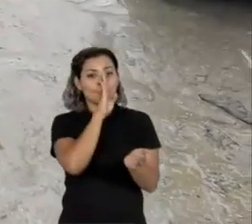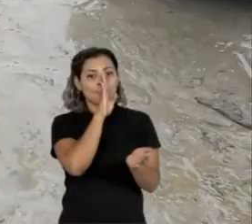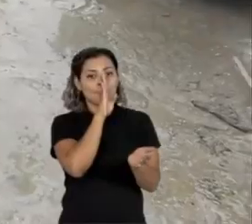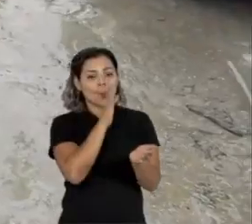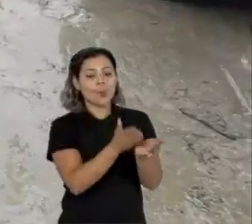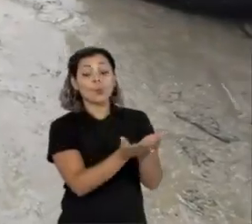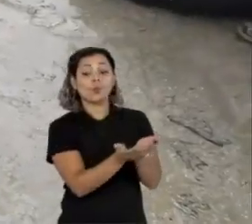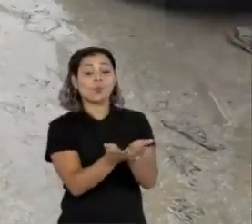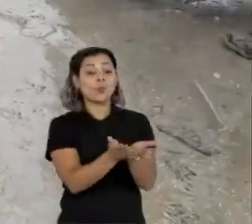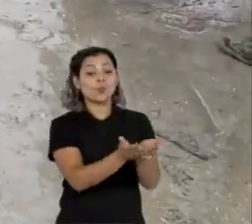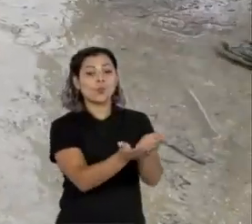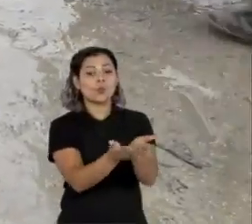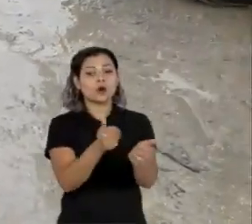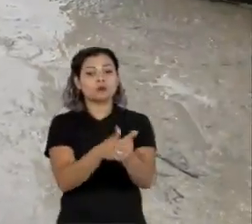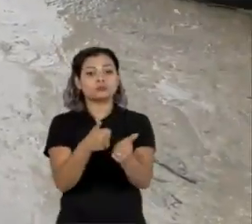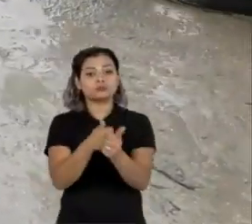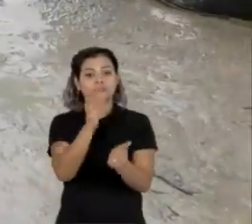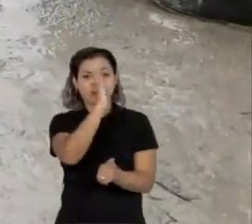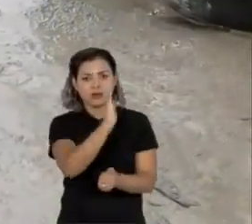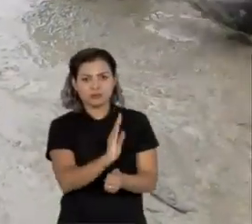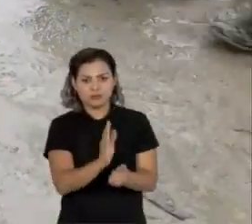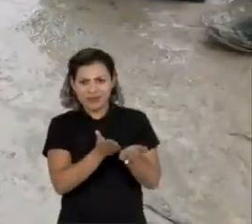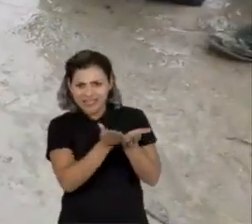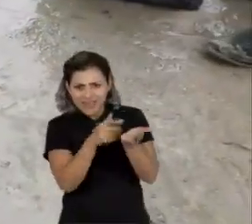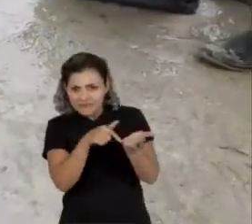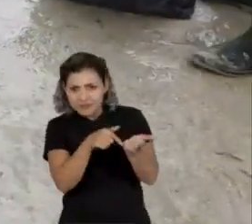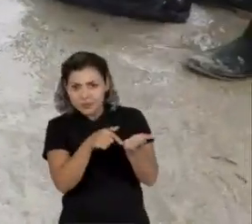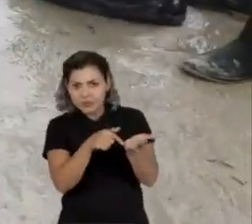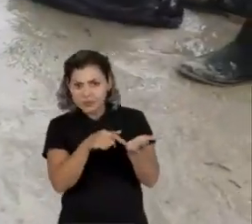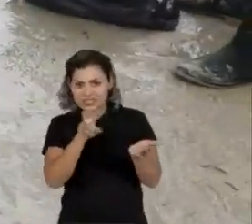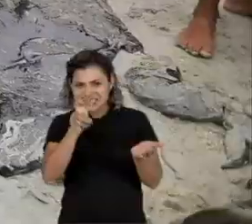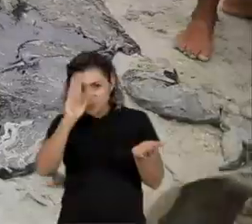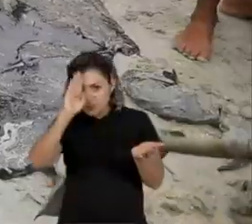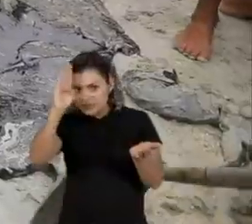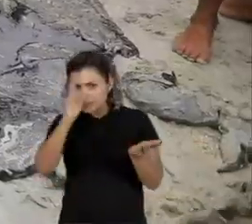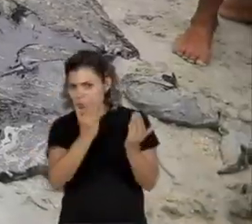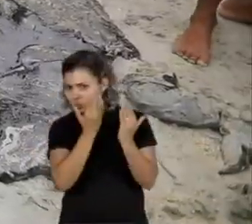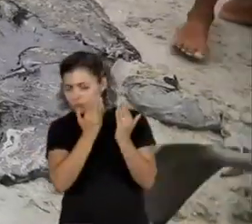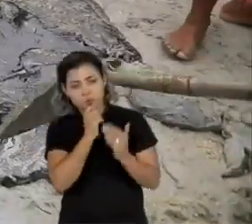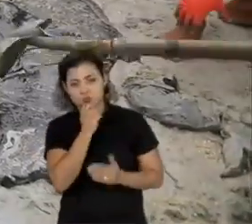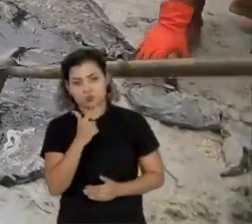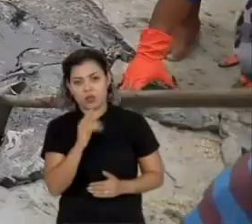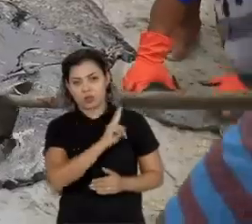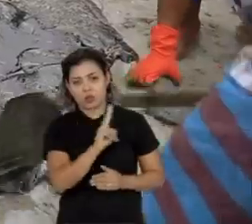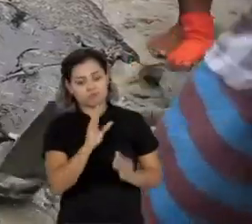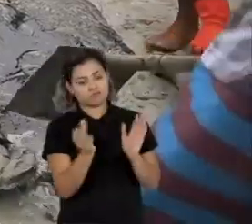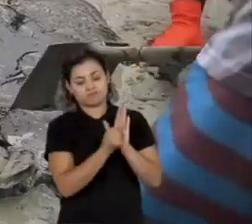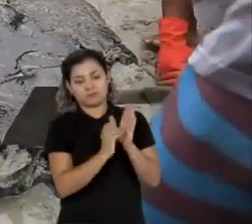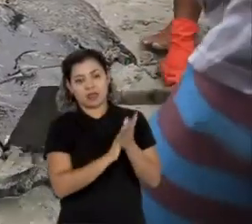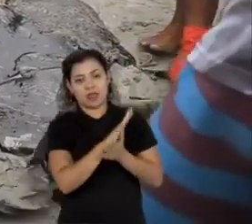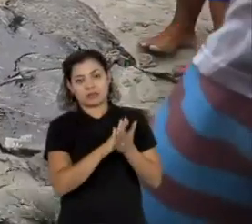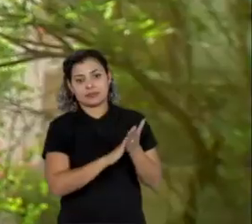A Marinha informou que esse navio não está entre os 5 principais suspeitos.